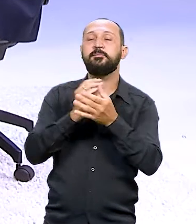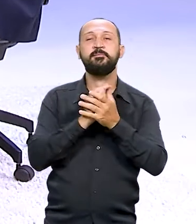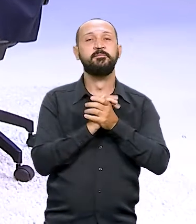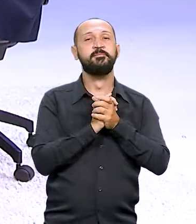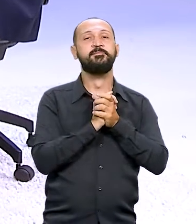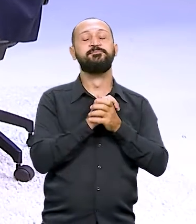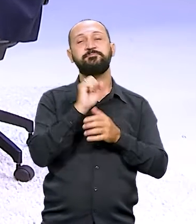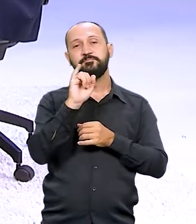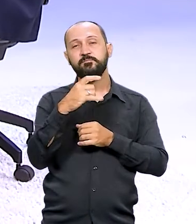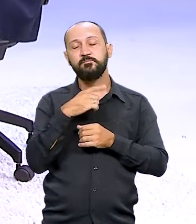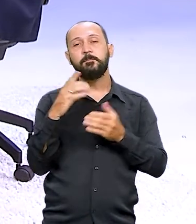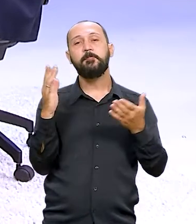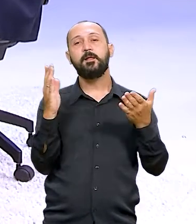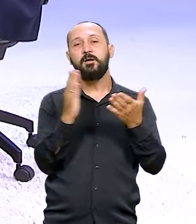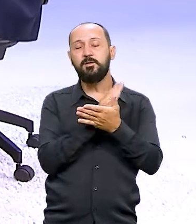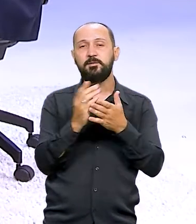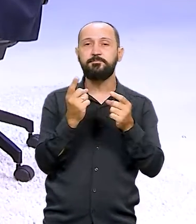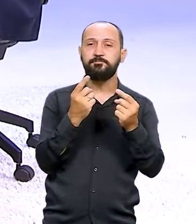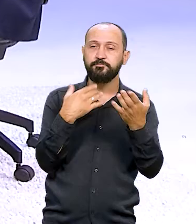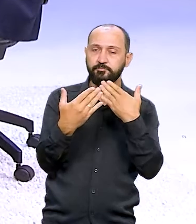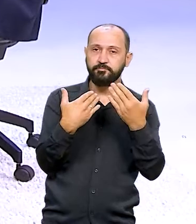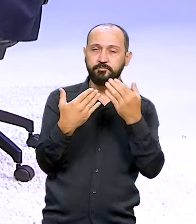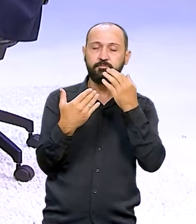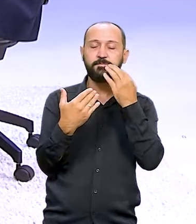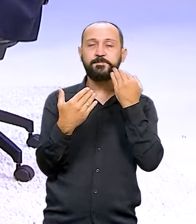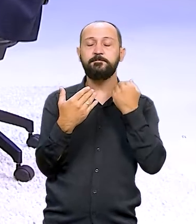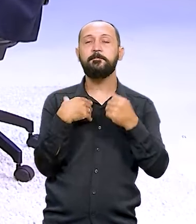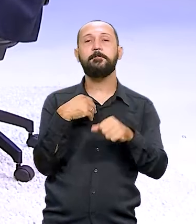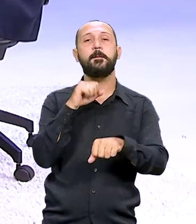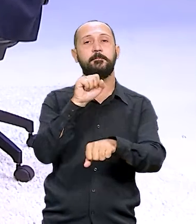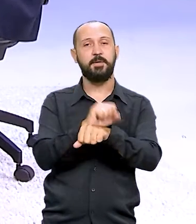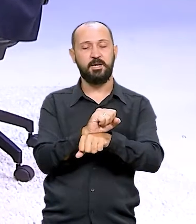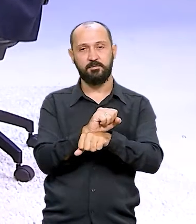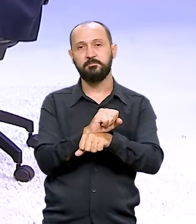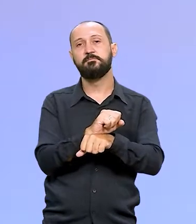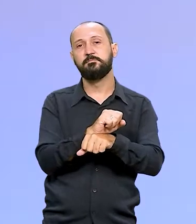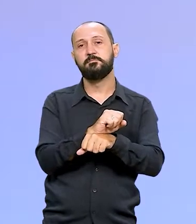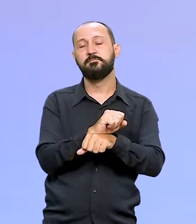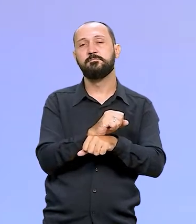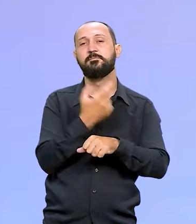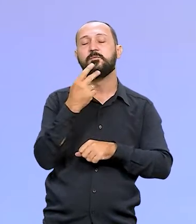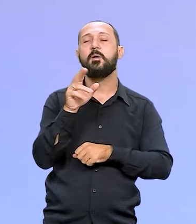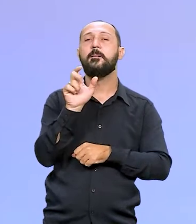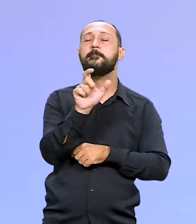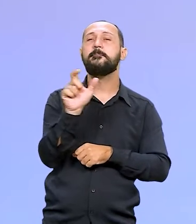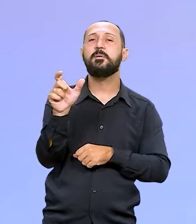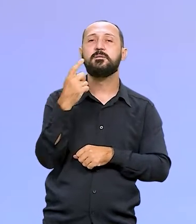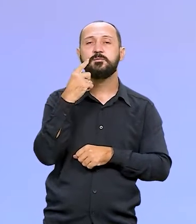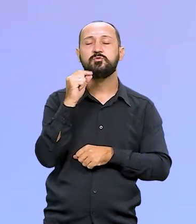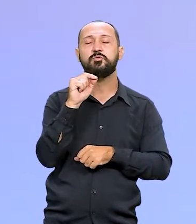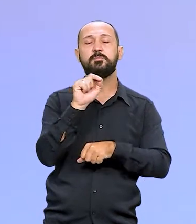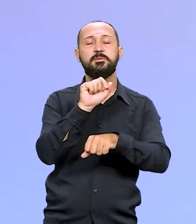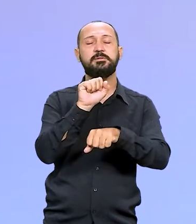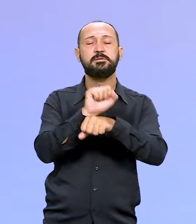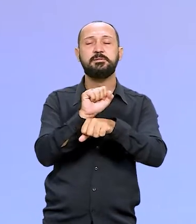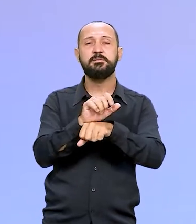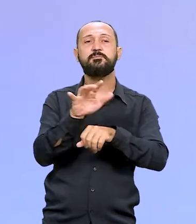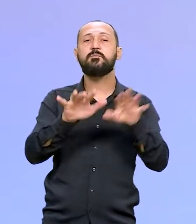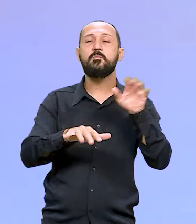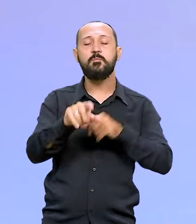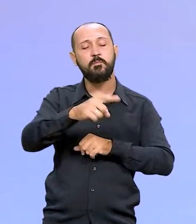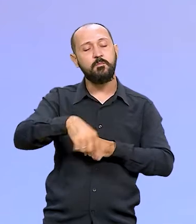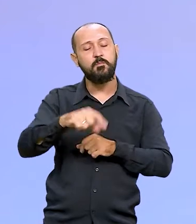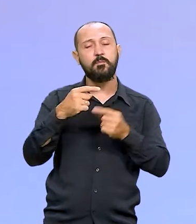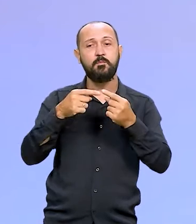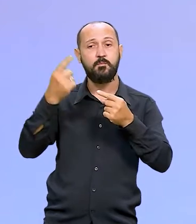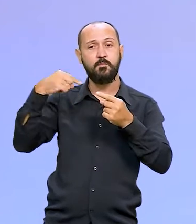funciona? Se tivesse alguma outra discussão, provavelmente estaria suspenso. Tá? A gente até usa uma terminologia que fala sobrestado. Aí depende